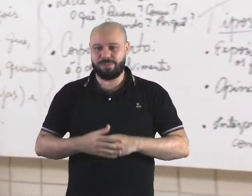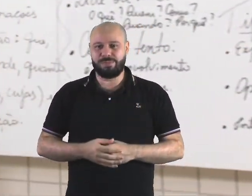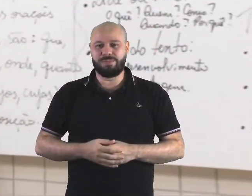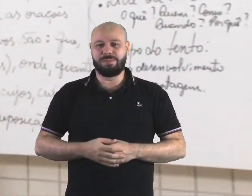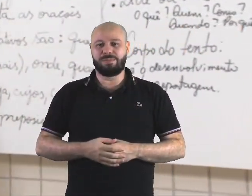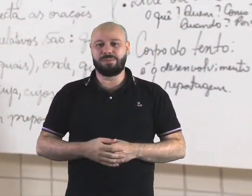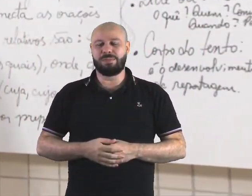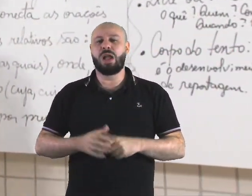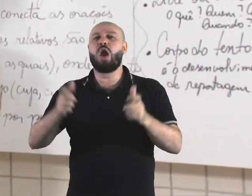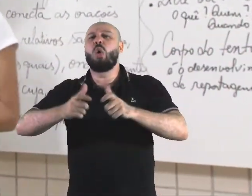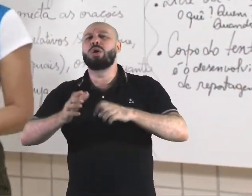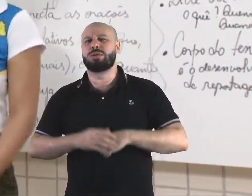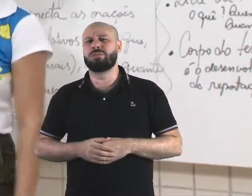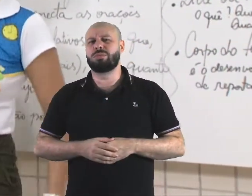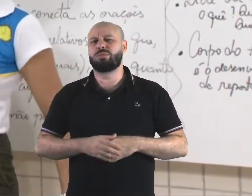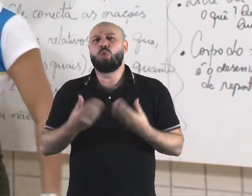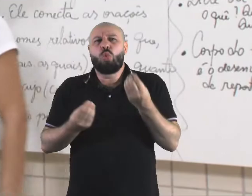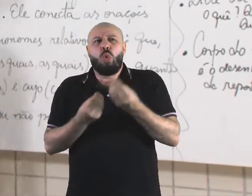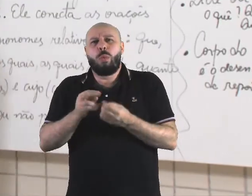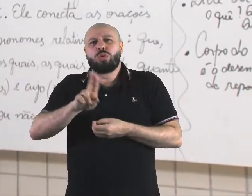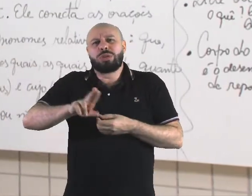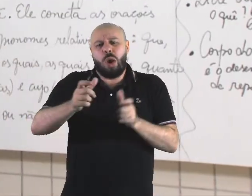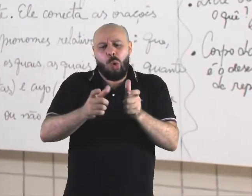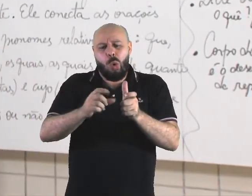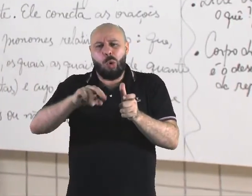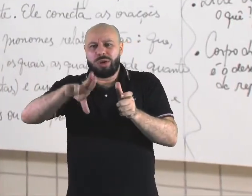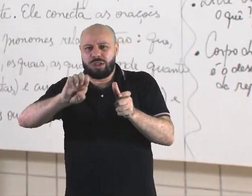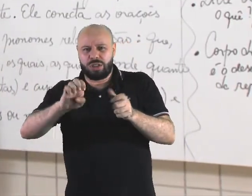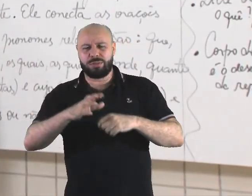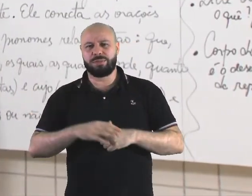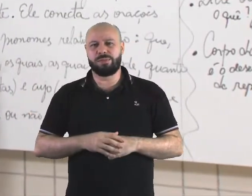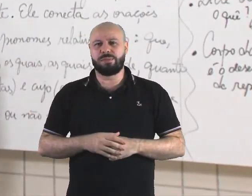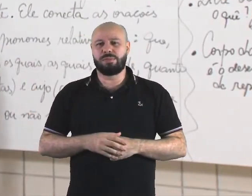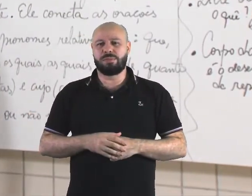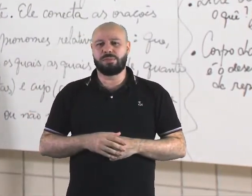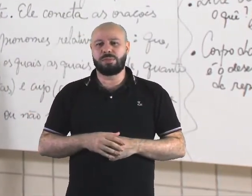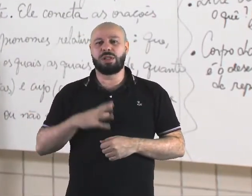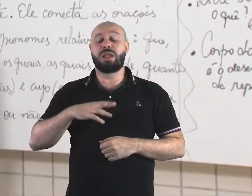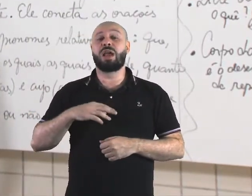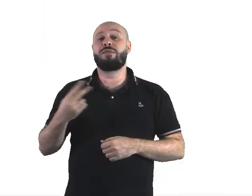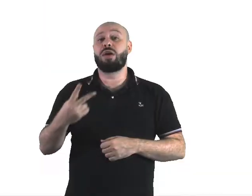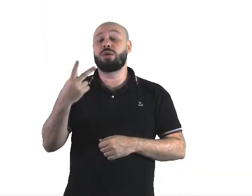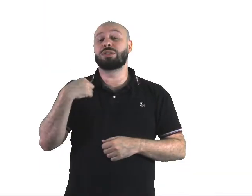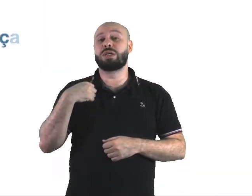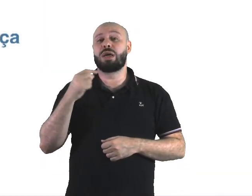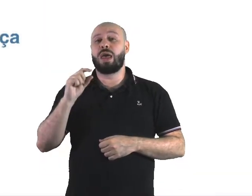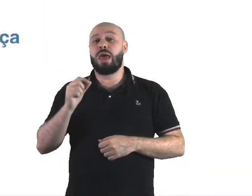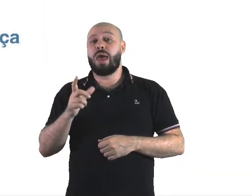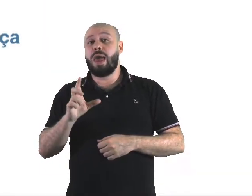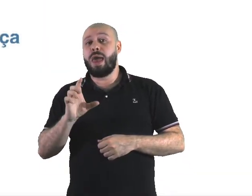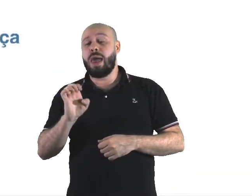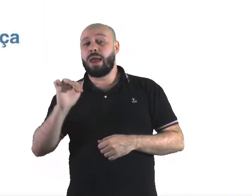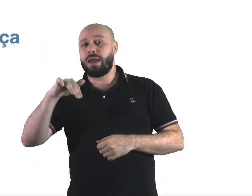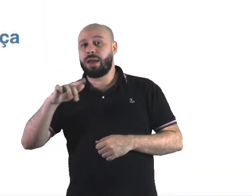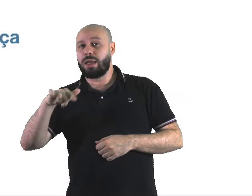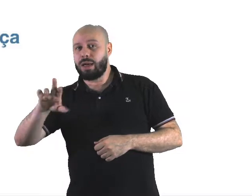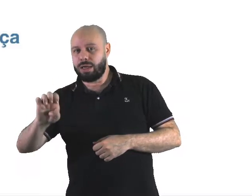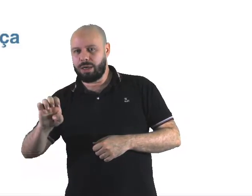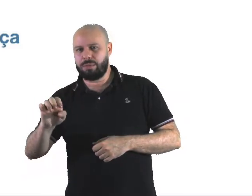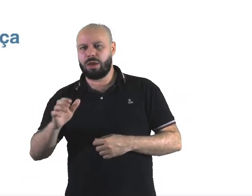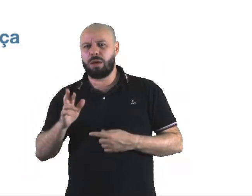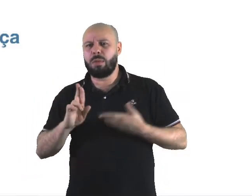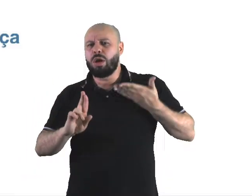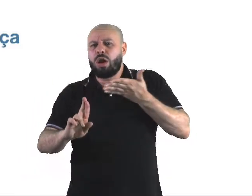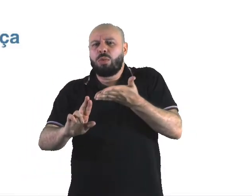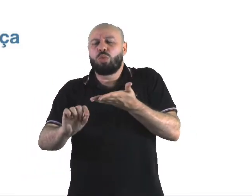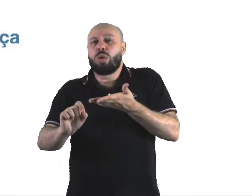E onde? Onde é que eu vou usar esse pronome relativo onde? Terá valor de em que. Sempre se referirá